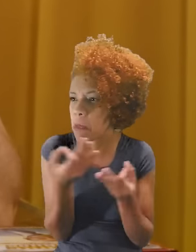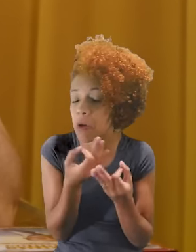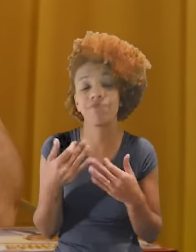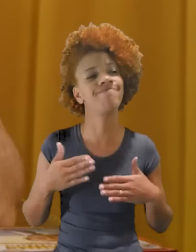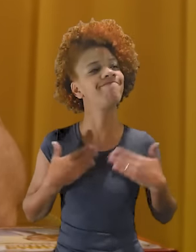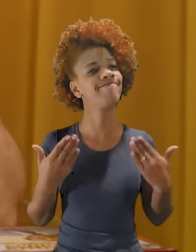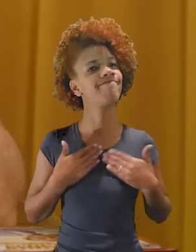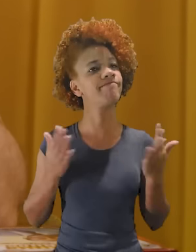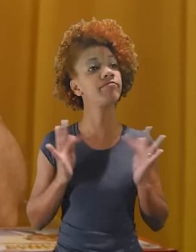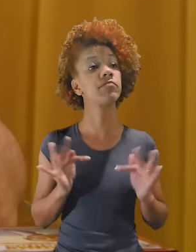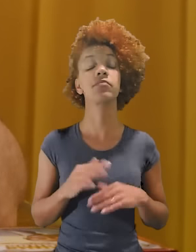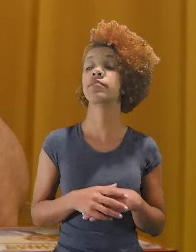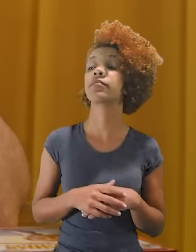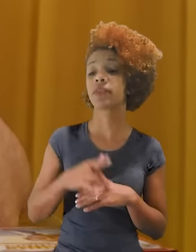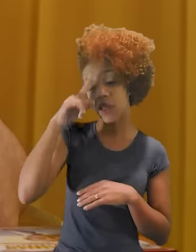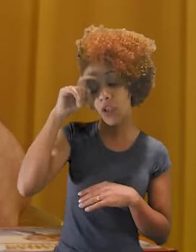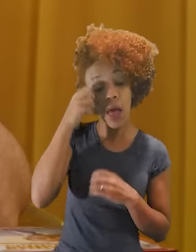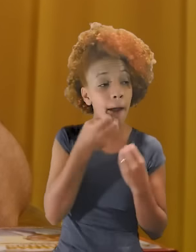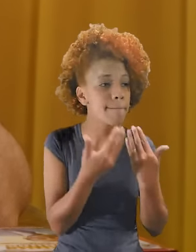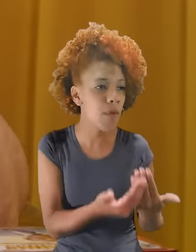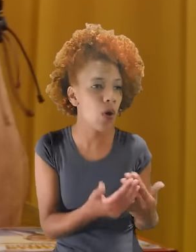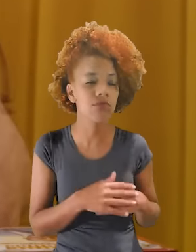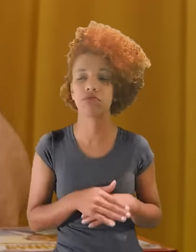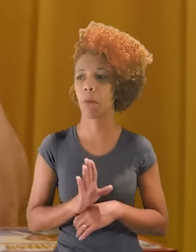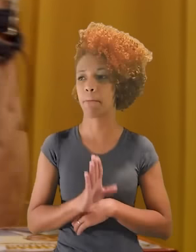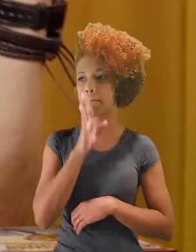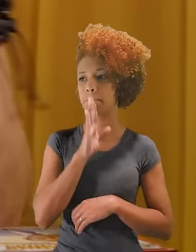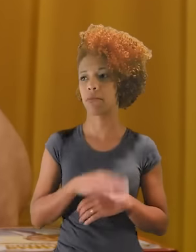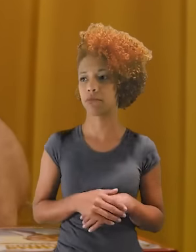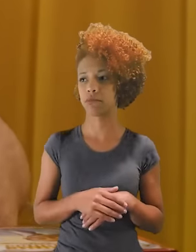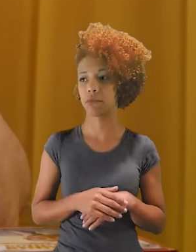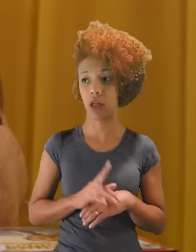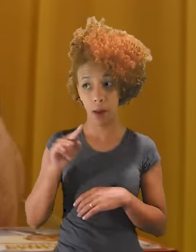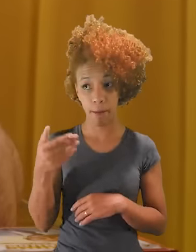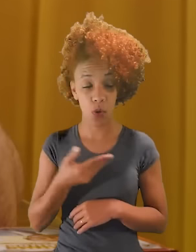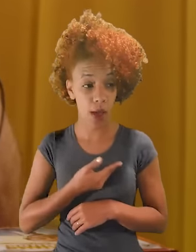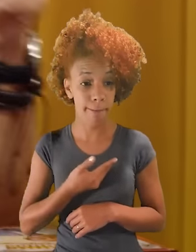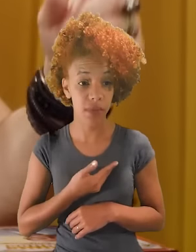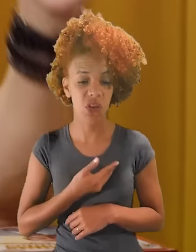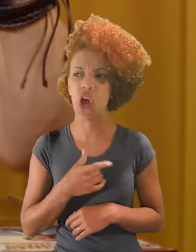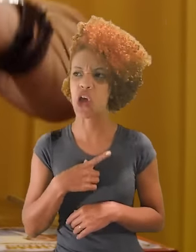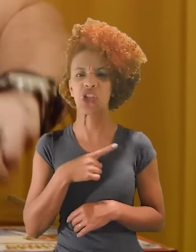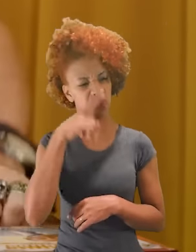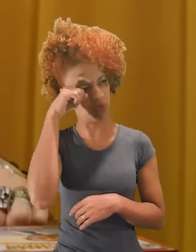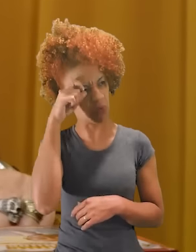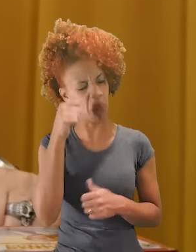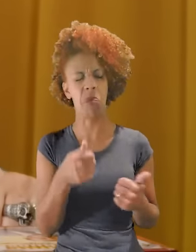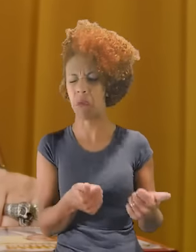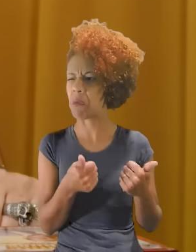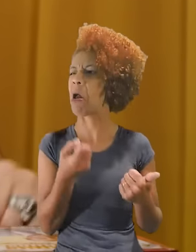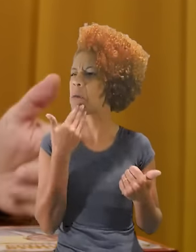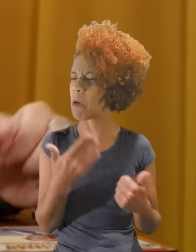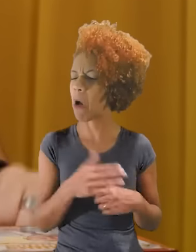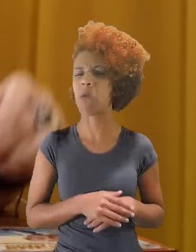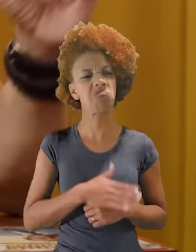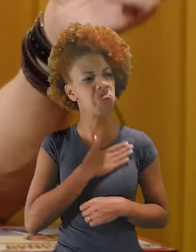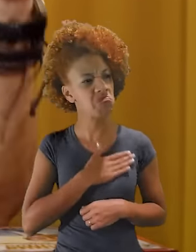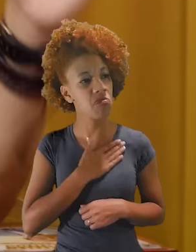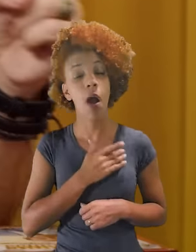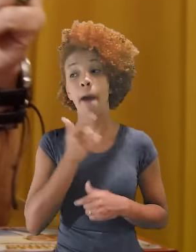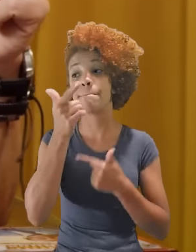cacete, saí daqui muito feliz. E aí, Maurício é bom e tal? Eu não falava nada. Pro Maurício não falava nada. Aí pra um amigo eu falava, cara, eu estive lá no Maurício, cara, ele é bom, velho. Como eu